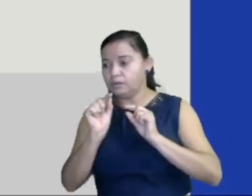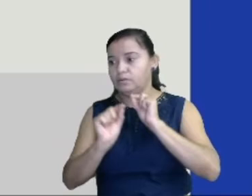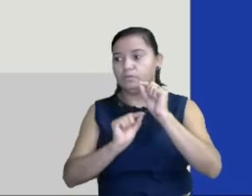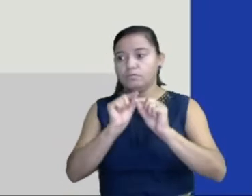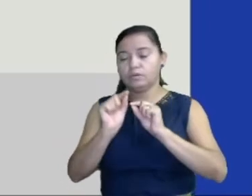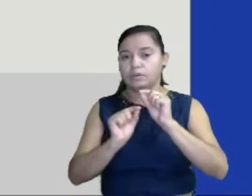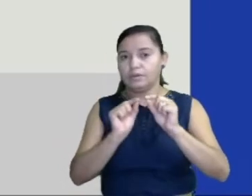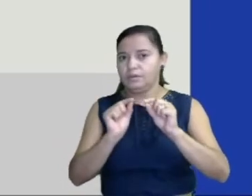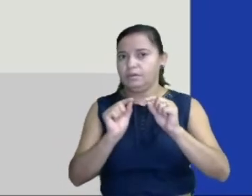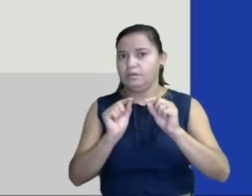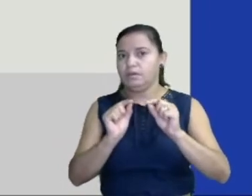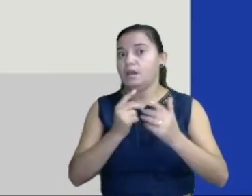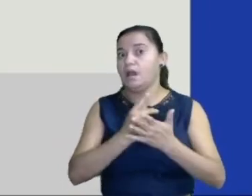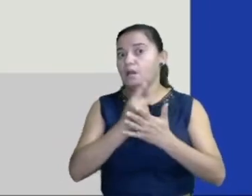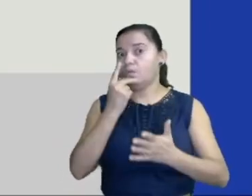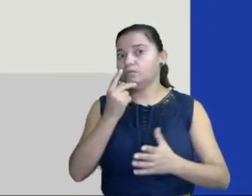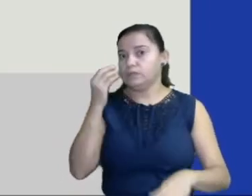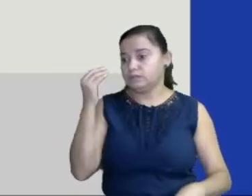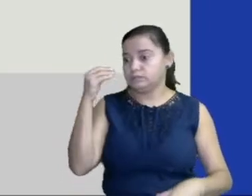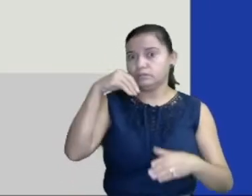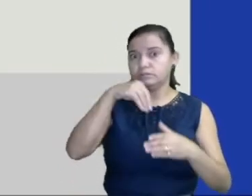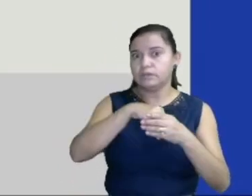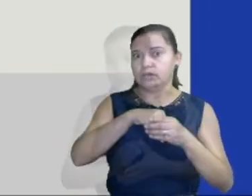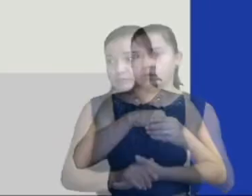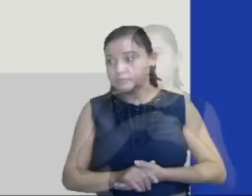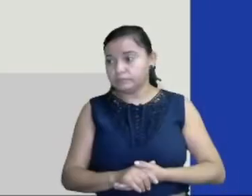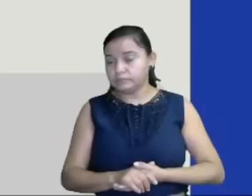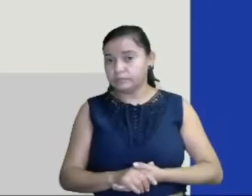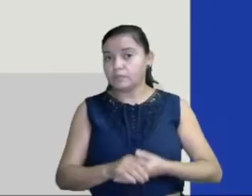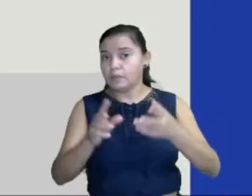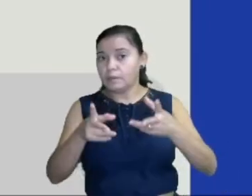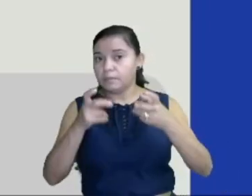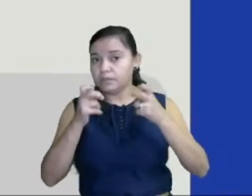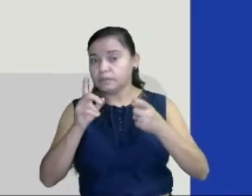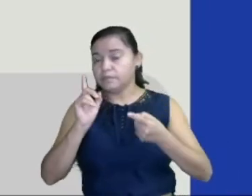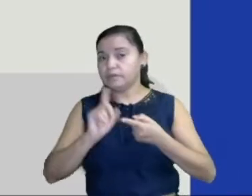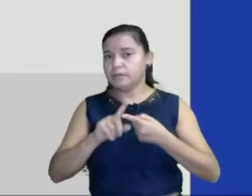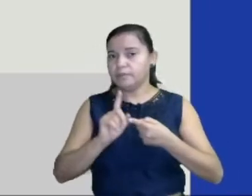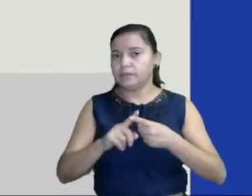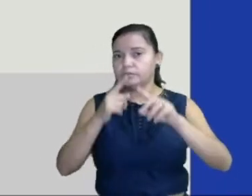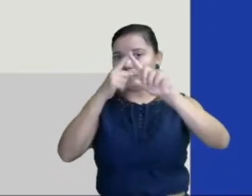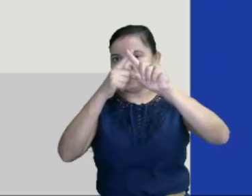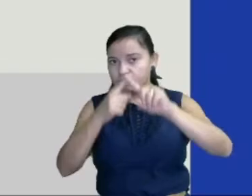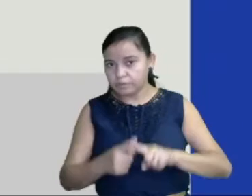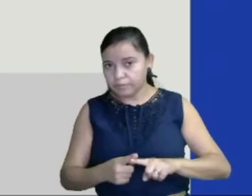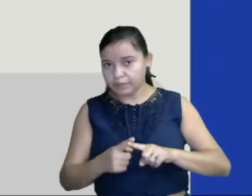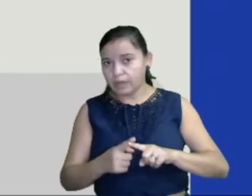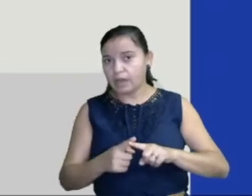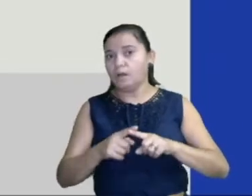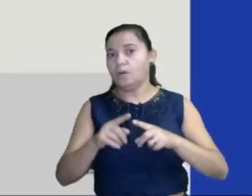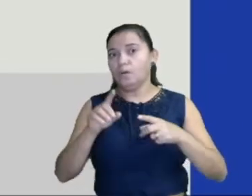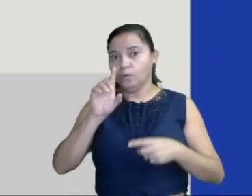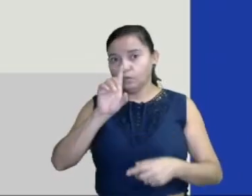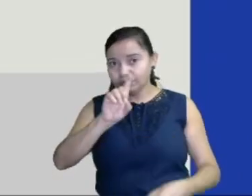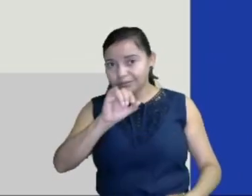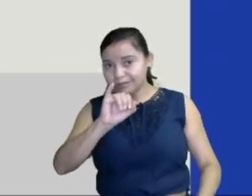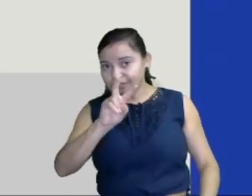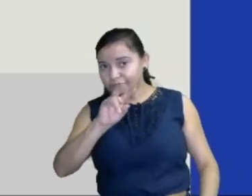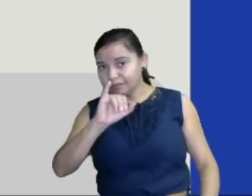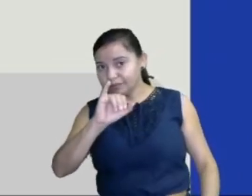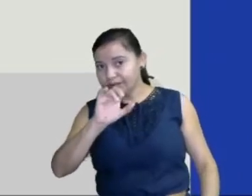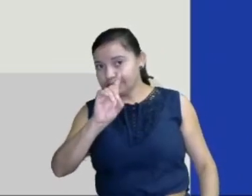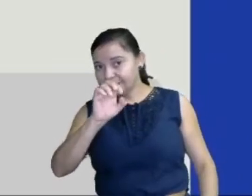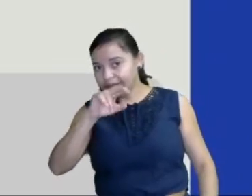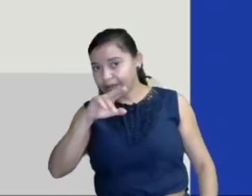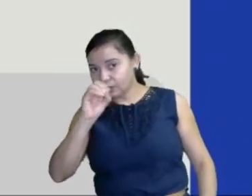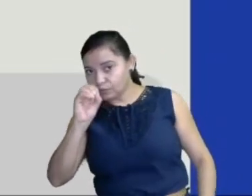e o que ocorre de uma linha para outra em relação aos divisores e perceba também que se multiplicarmos o dividendo 6 por